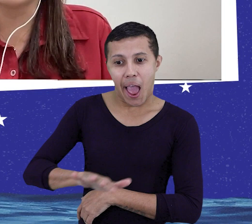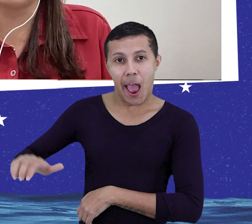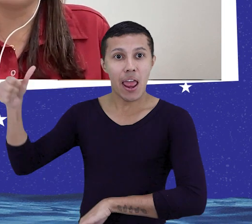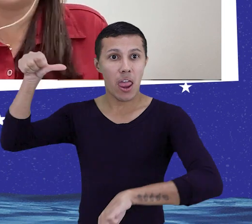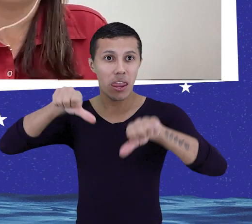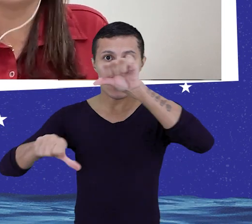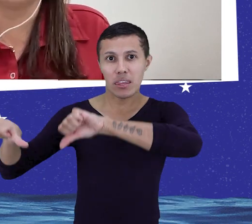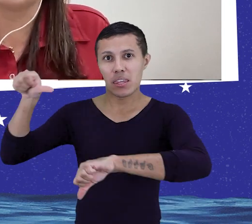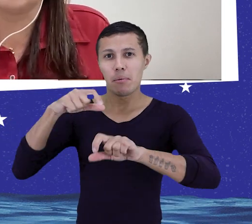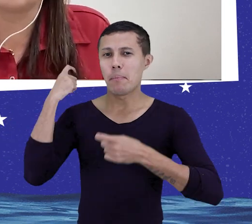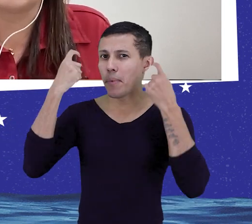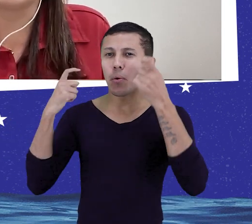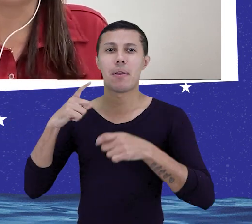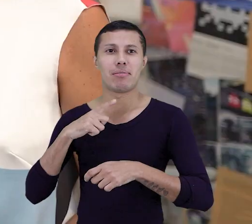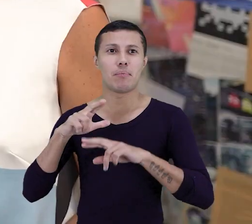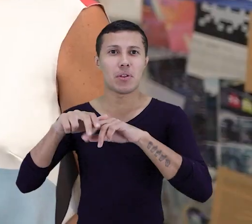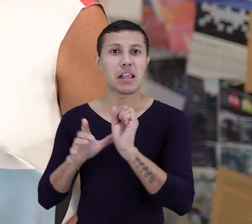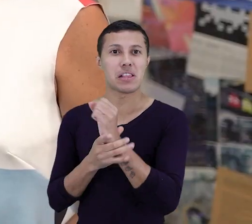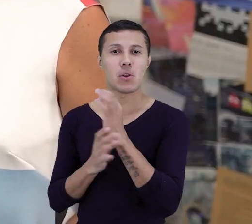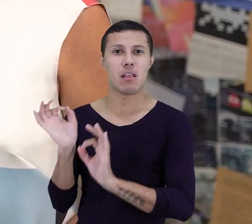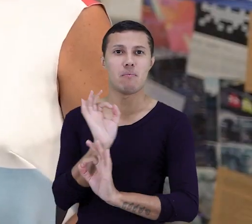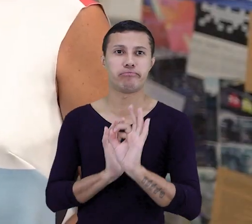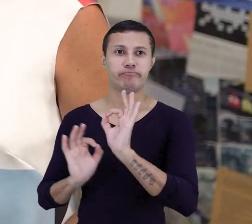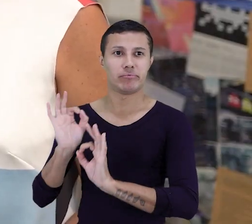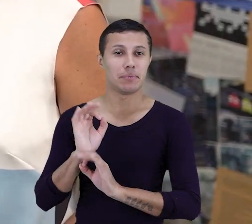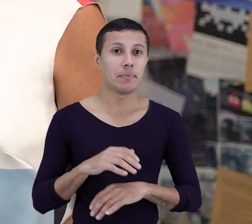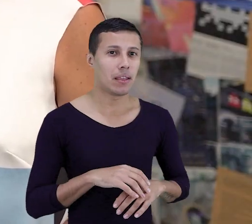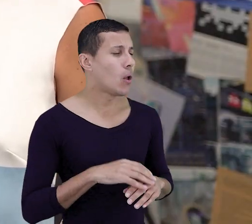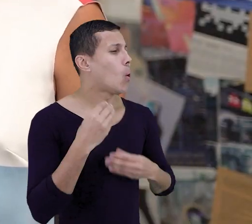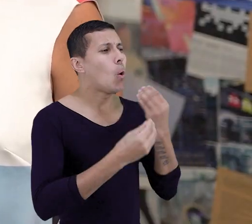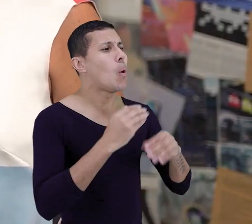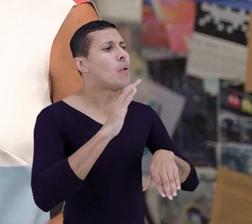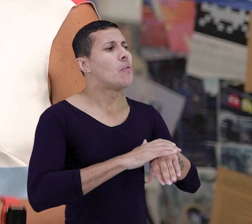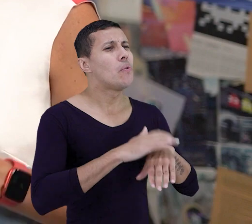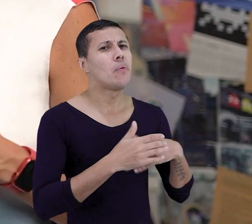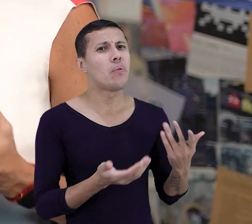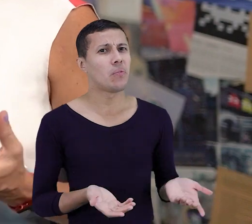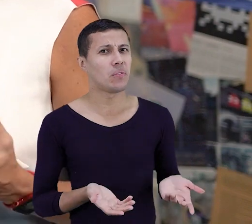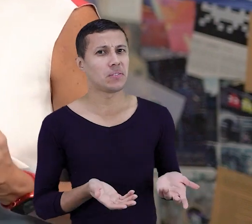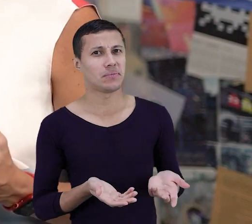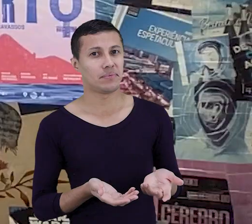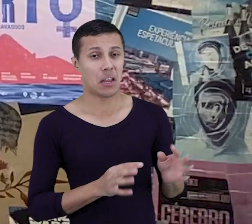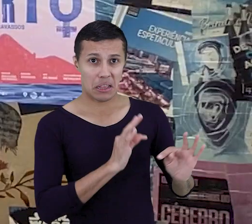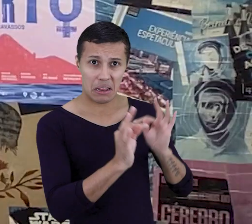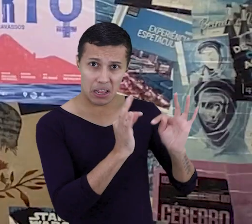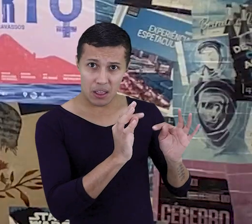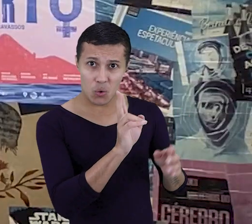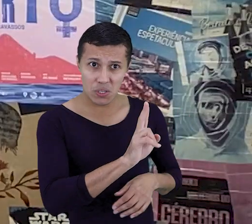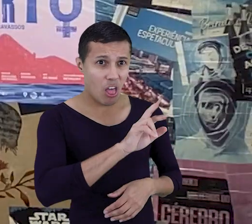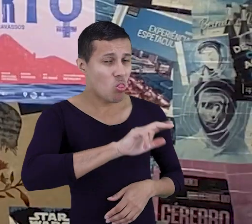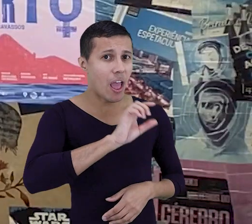que tenha essa preocupação com a segurança molecular. E tudo isso é feito com tecnologia, não